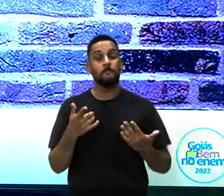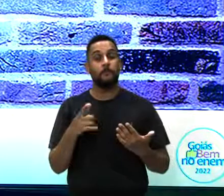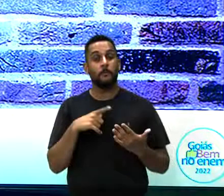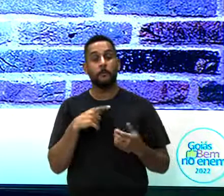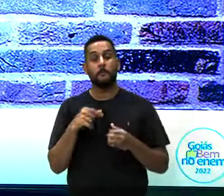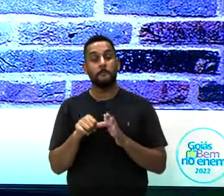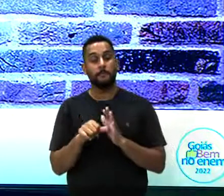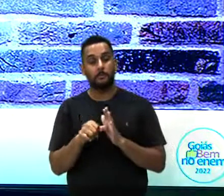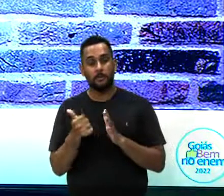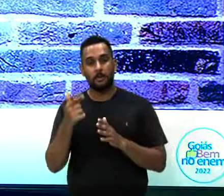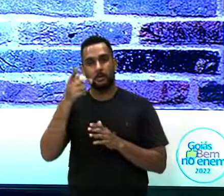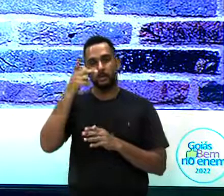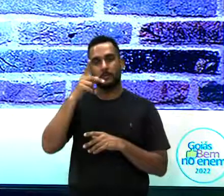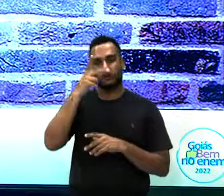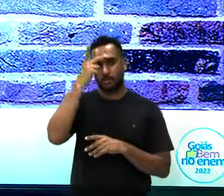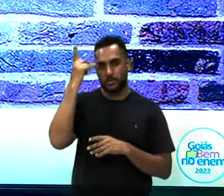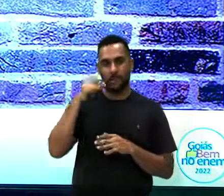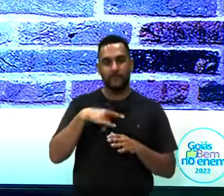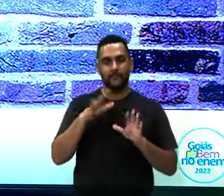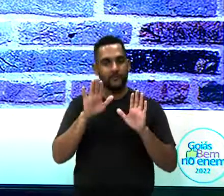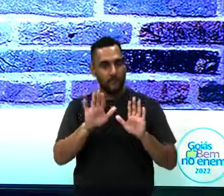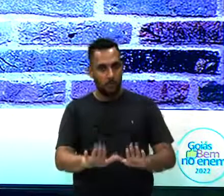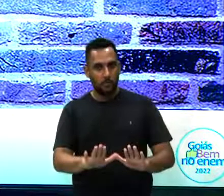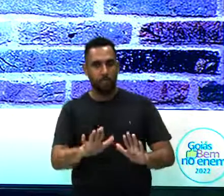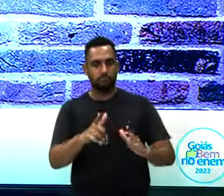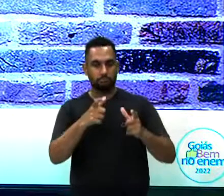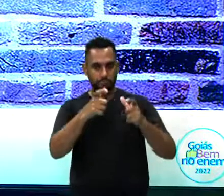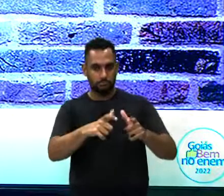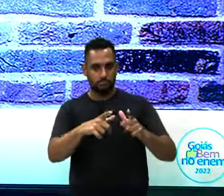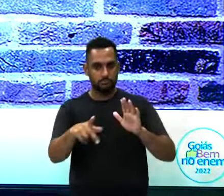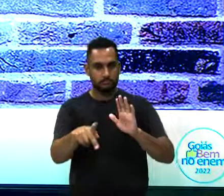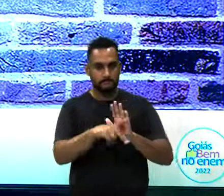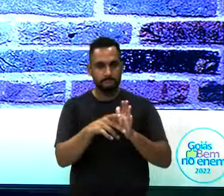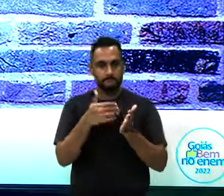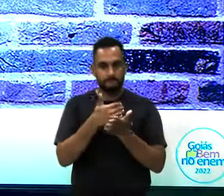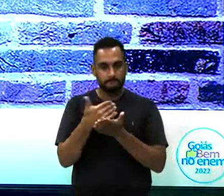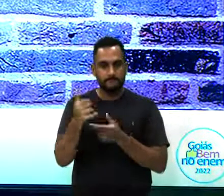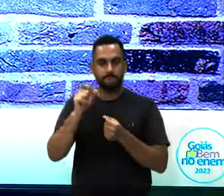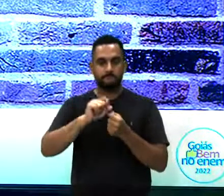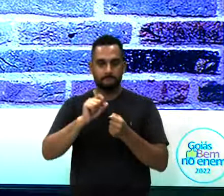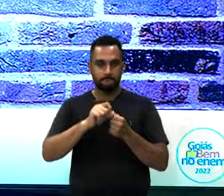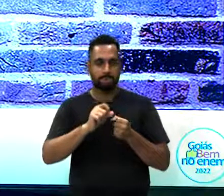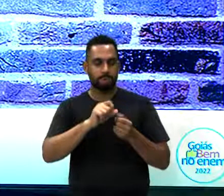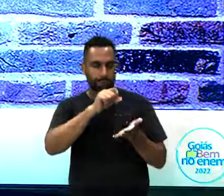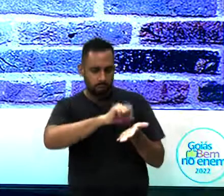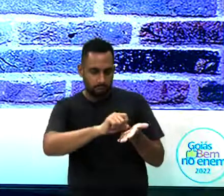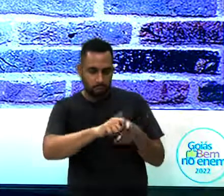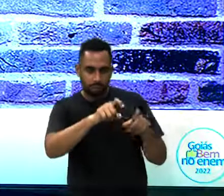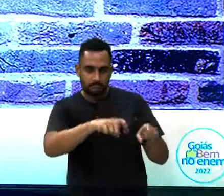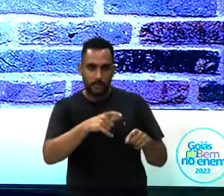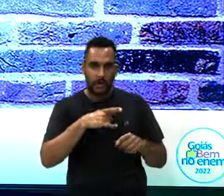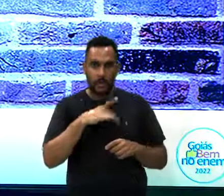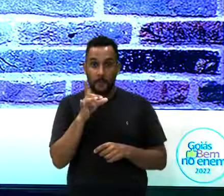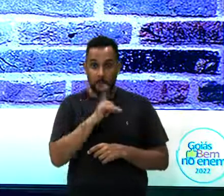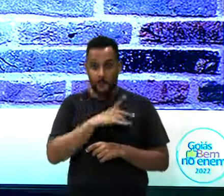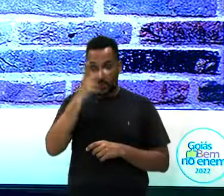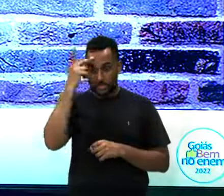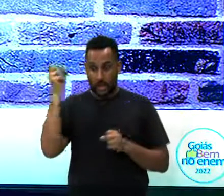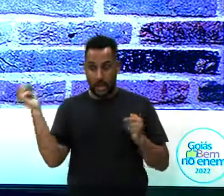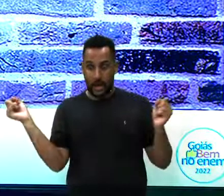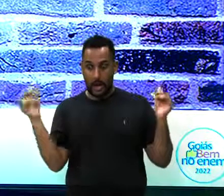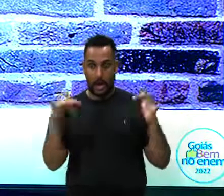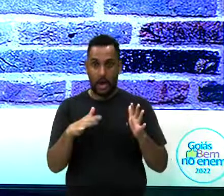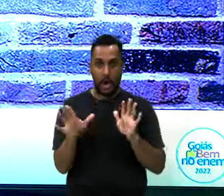tornaram sedentárias, formaram as suas cidades, começaram a produzir ali uma agricultura, com medo das invasões que eram,